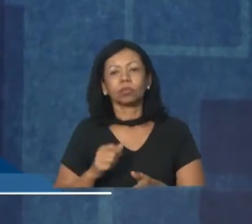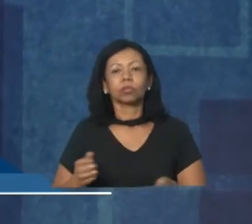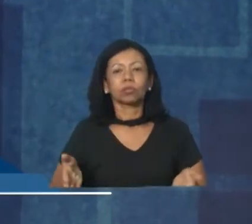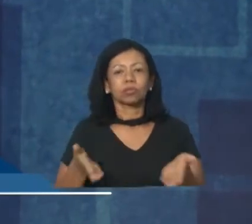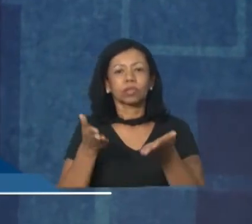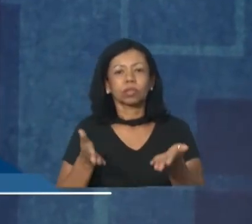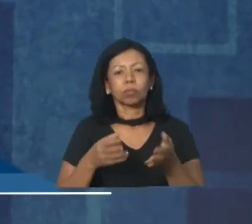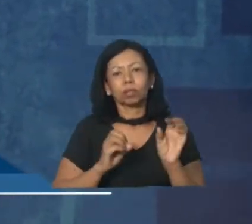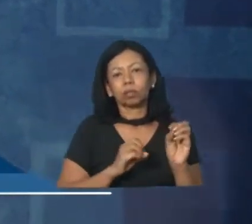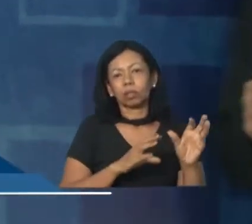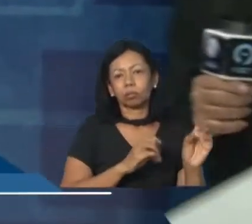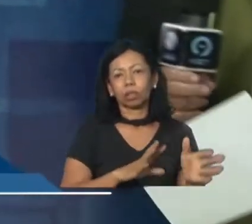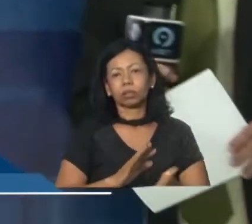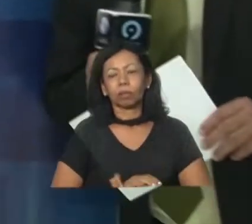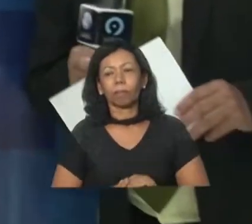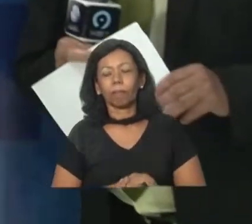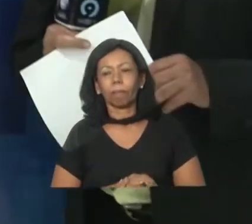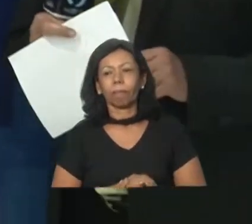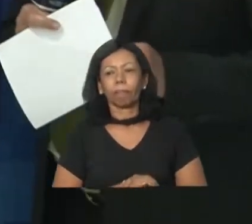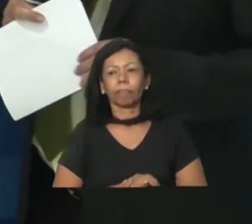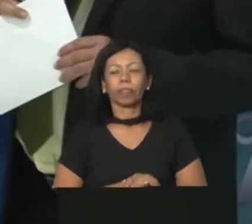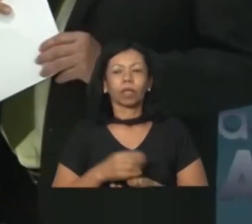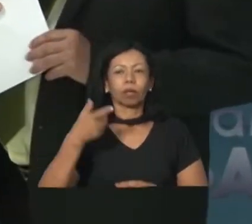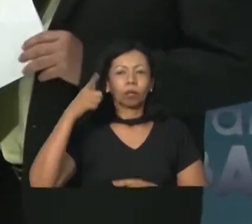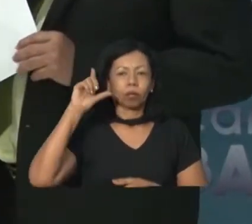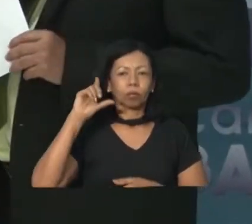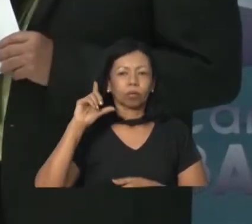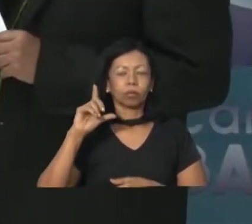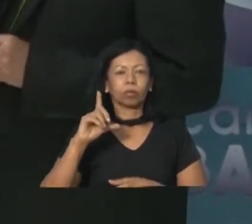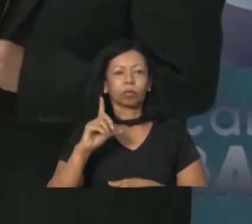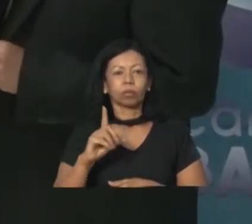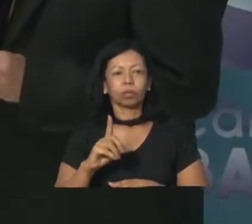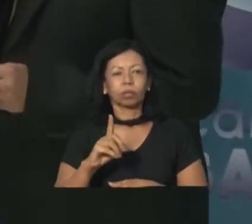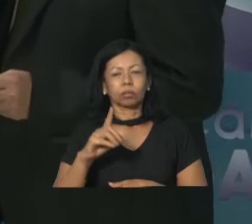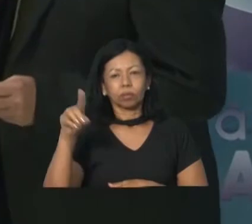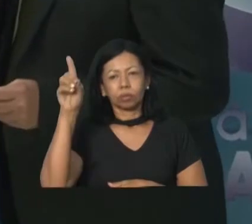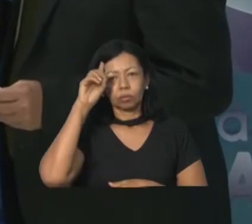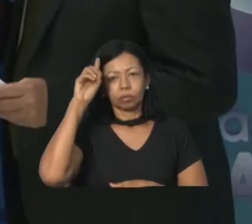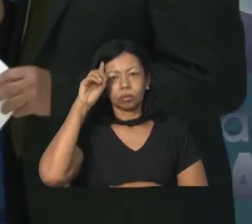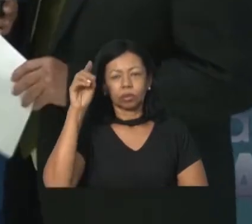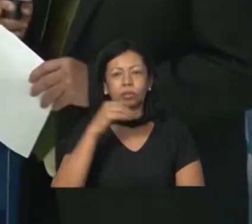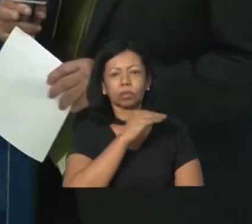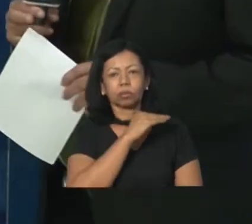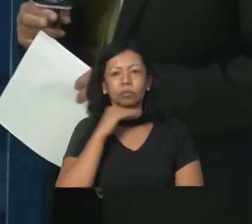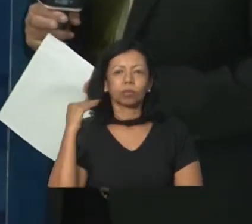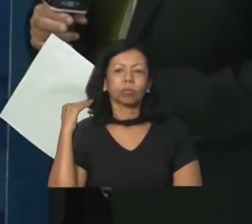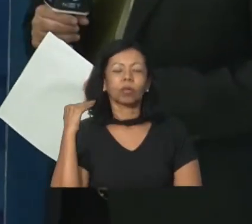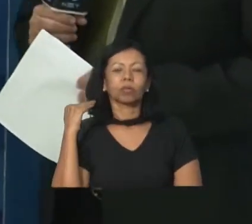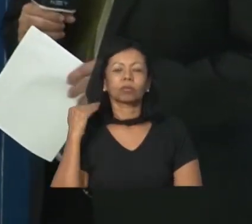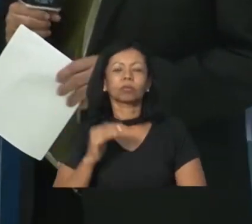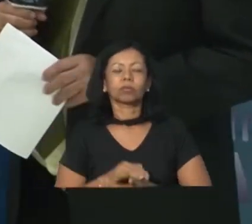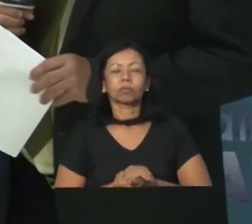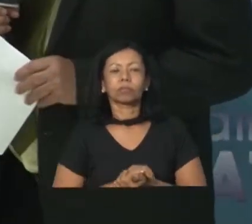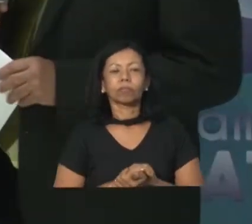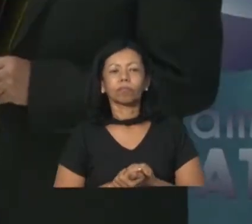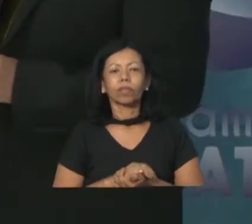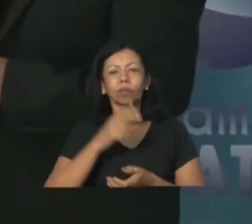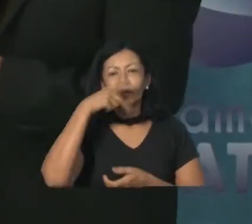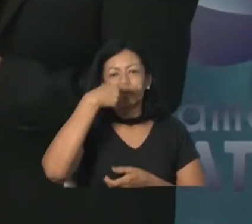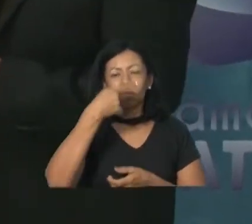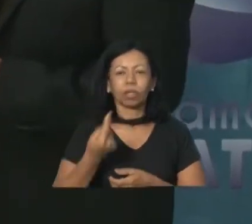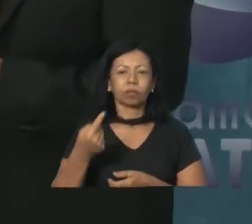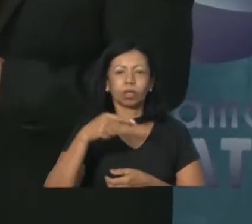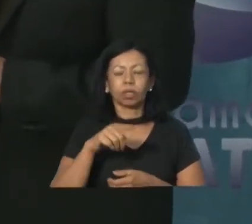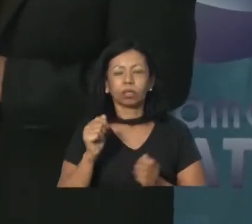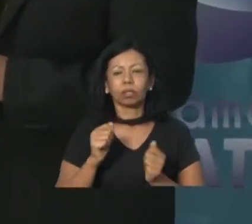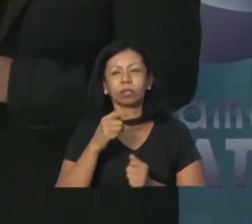investimento na educação. Agora, ontem nós, o dia de finados, não é? Sim. E foi falado muito